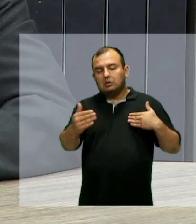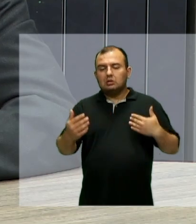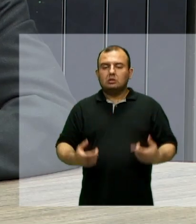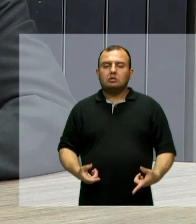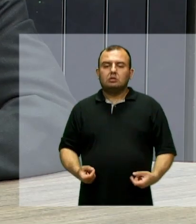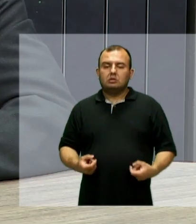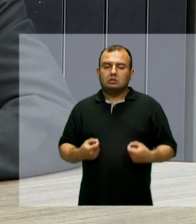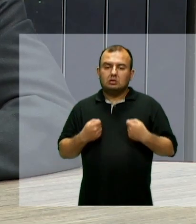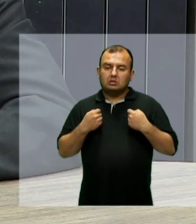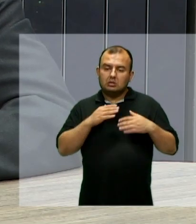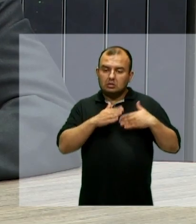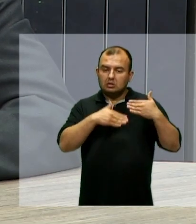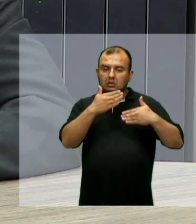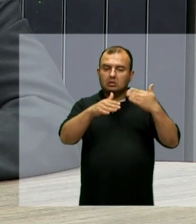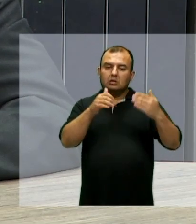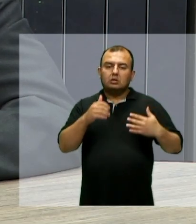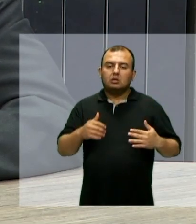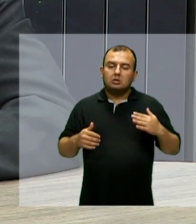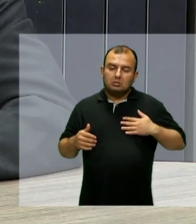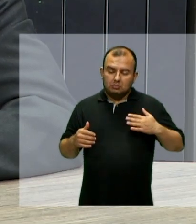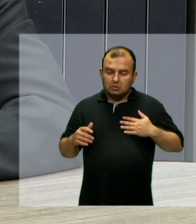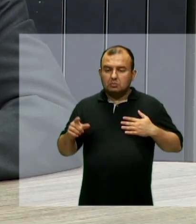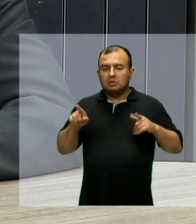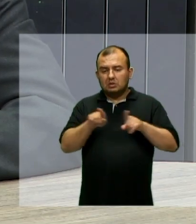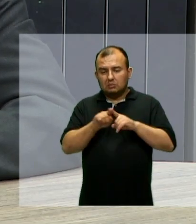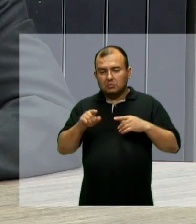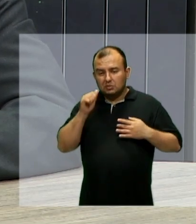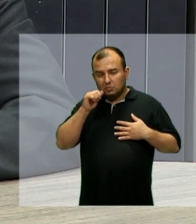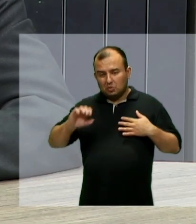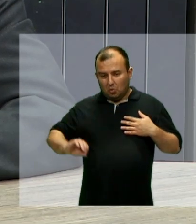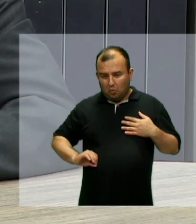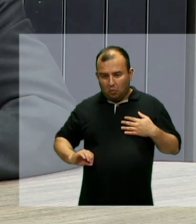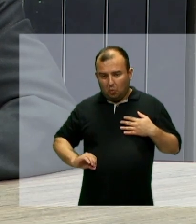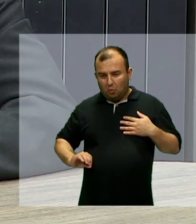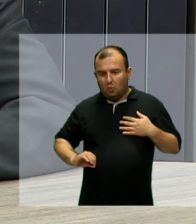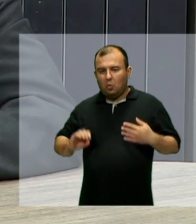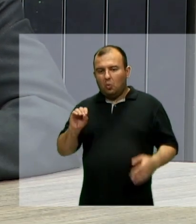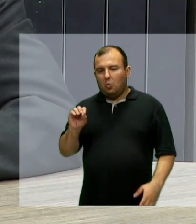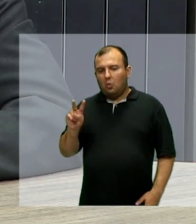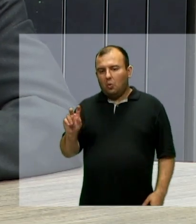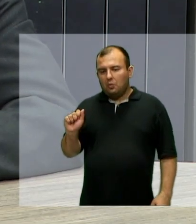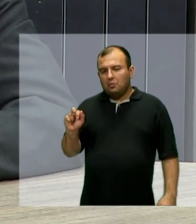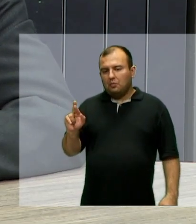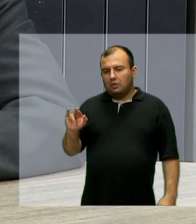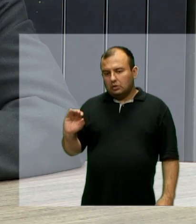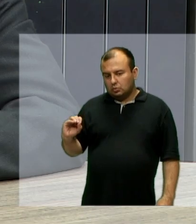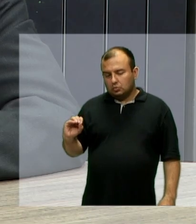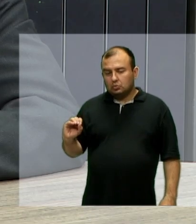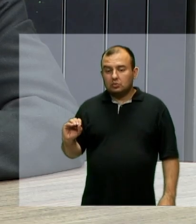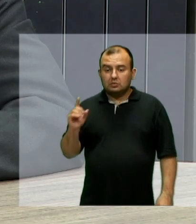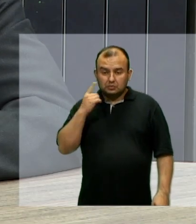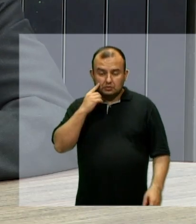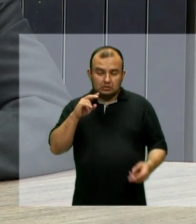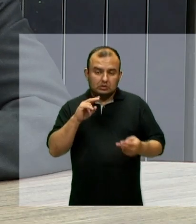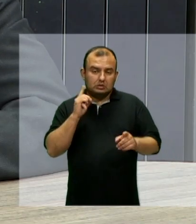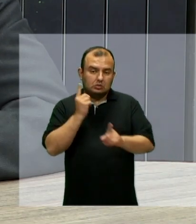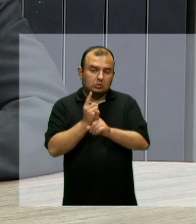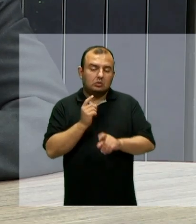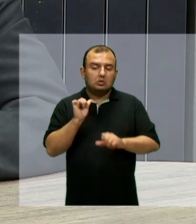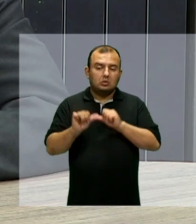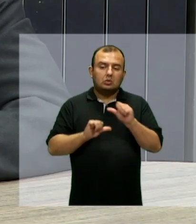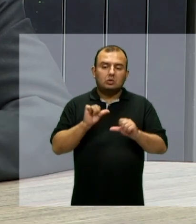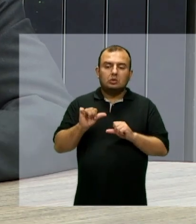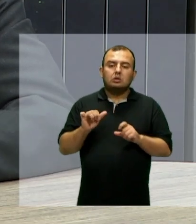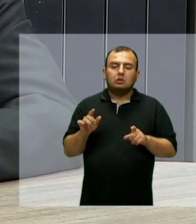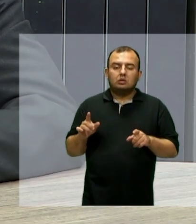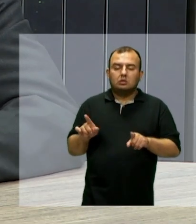câncer hereditário de mama e ovário. E você vai identificar alguns genes. Se você tiver alteração nesse gene,